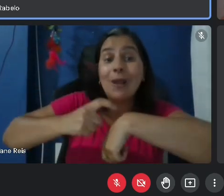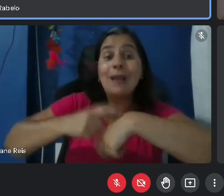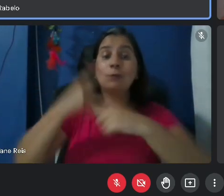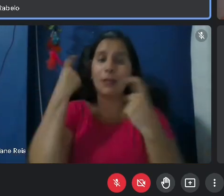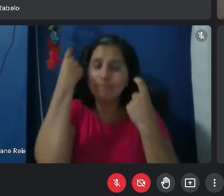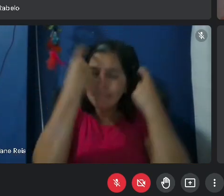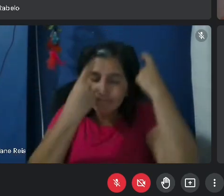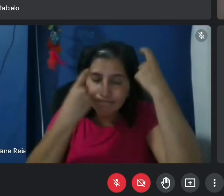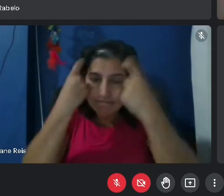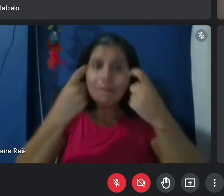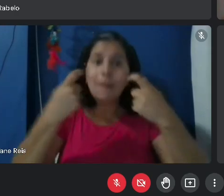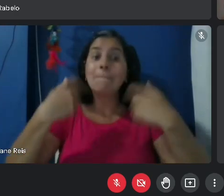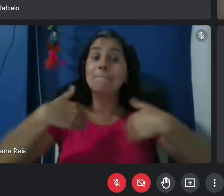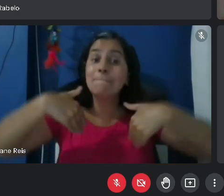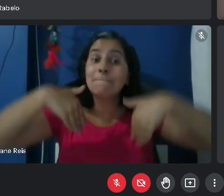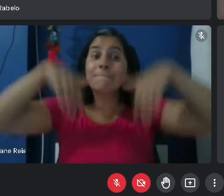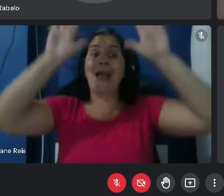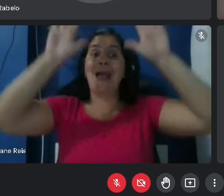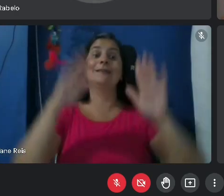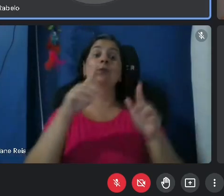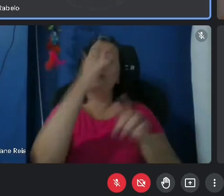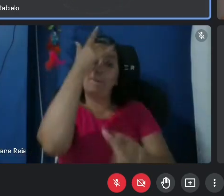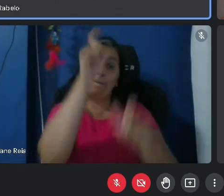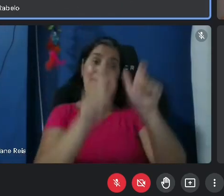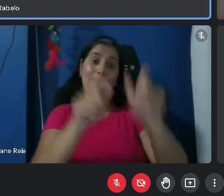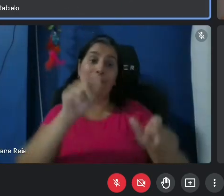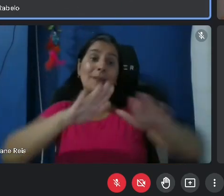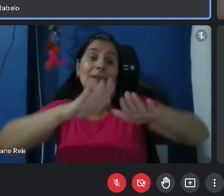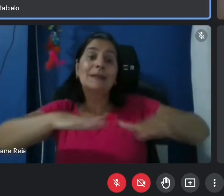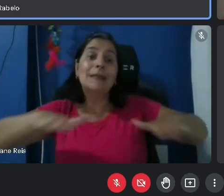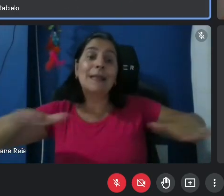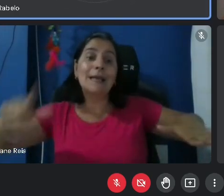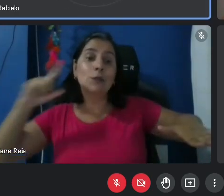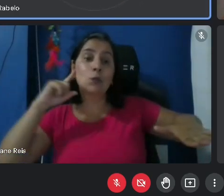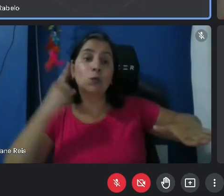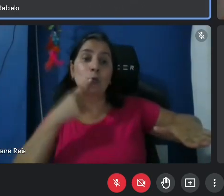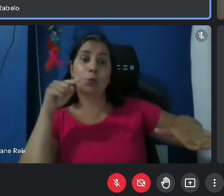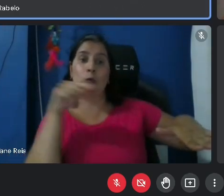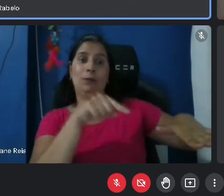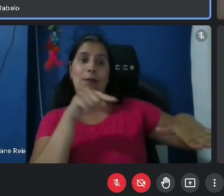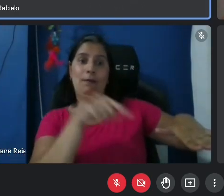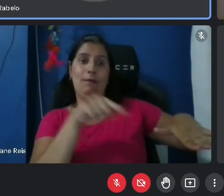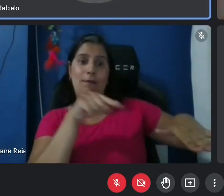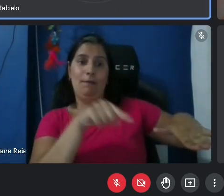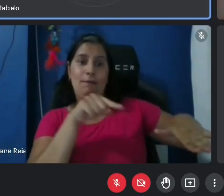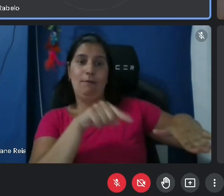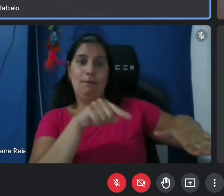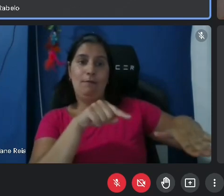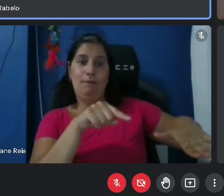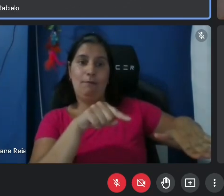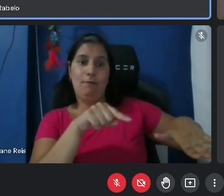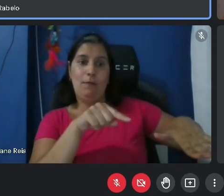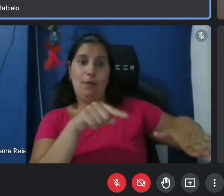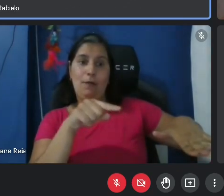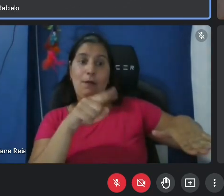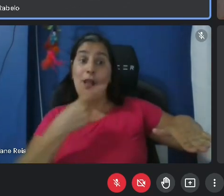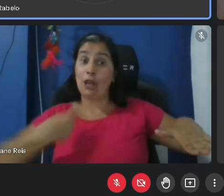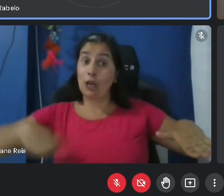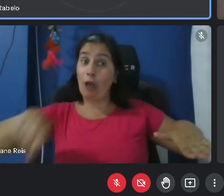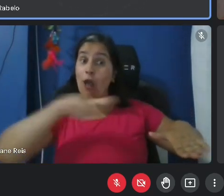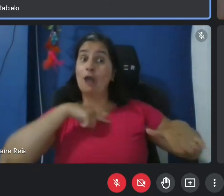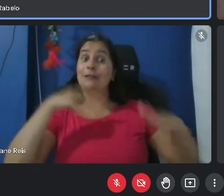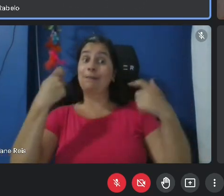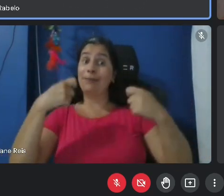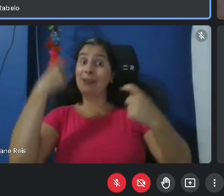Você vai continuar, Eleni? Agora, nesse momento, eu acho bem preocupante com a criança surda.